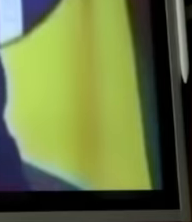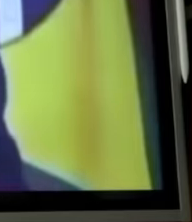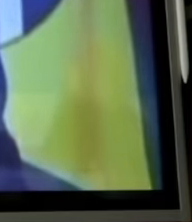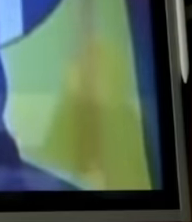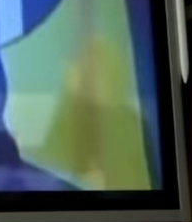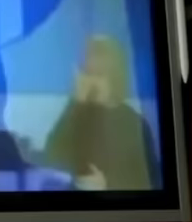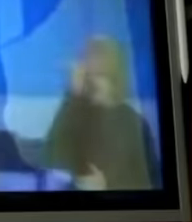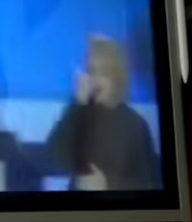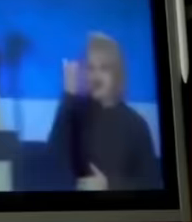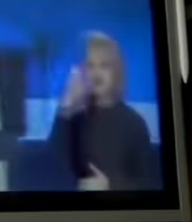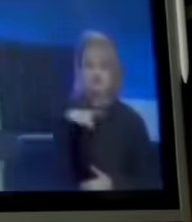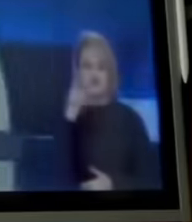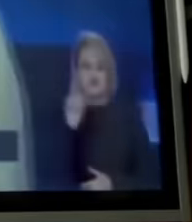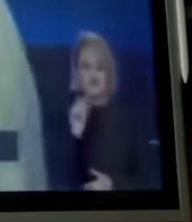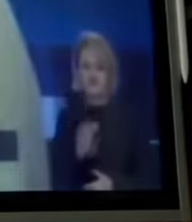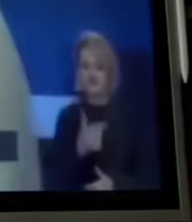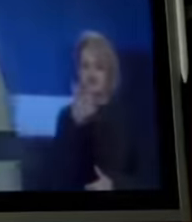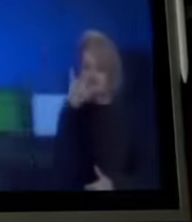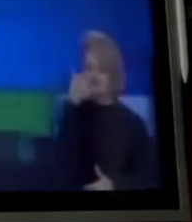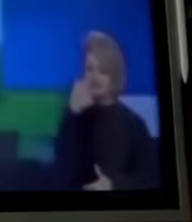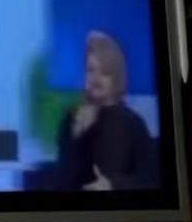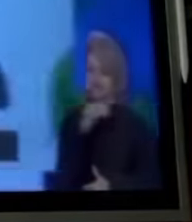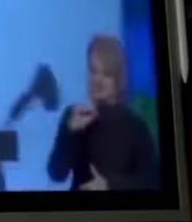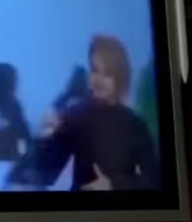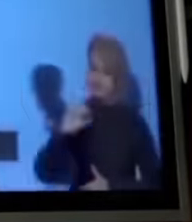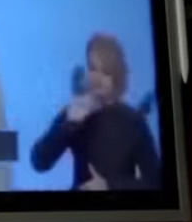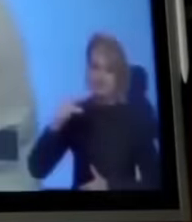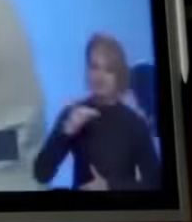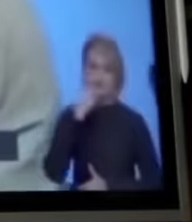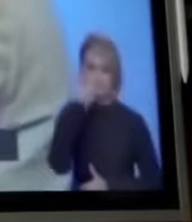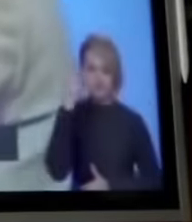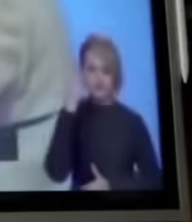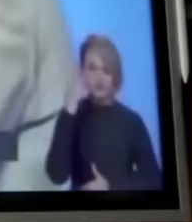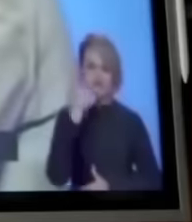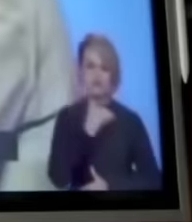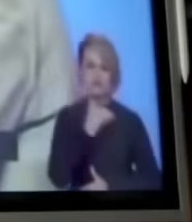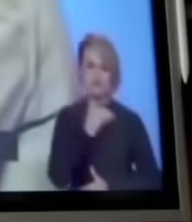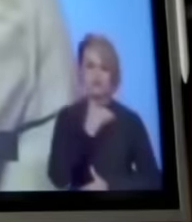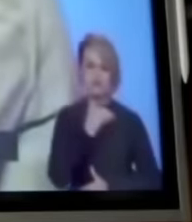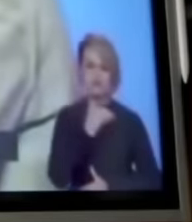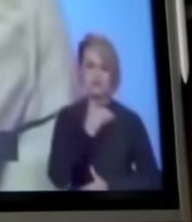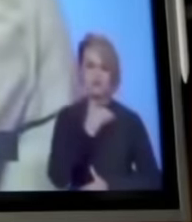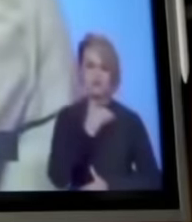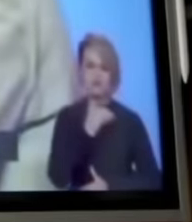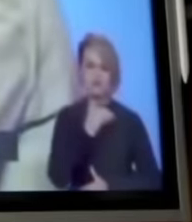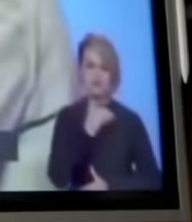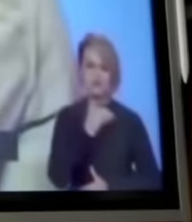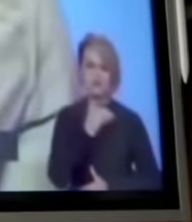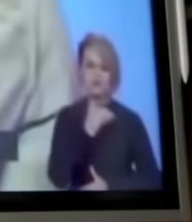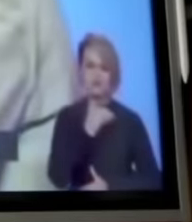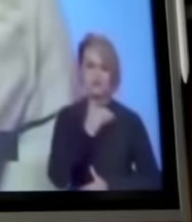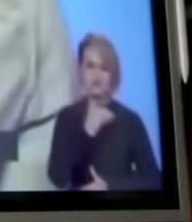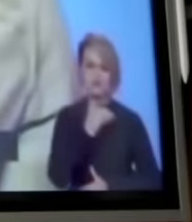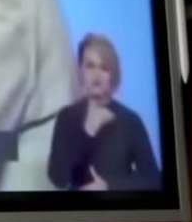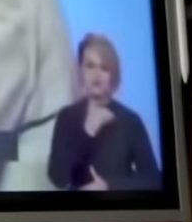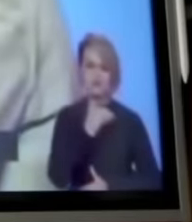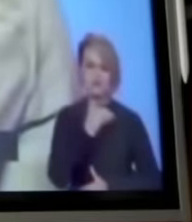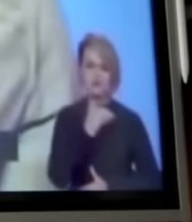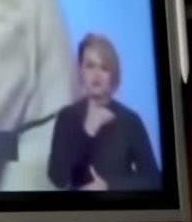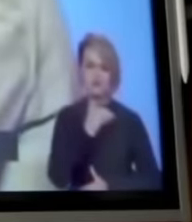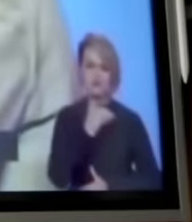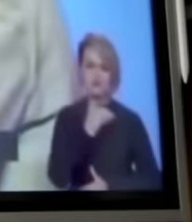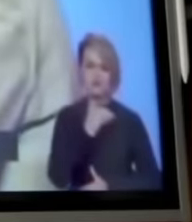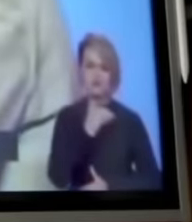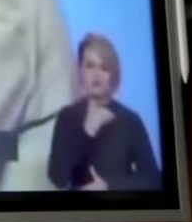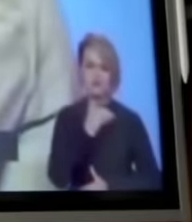mentira dos 700 milhões de brasileiros que morreram da covid 700 milhões de brasileiros